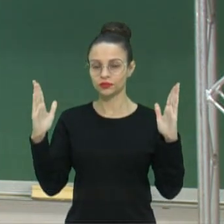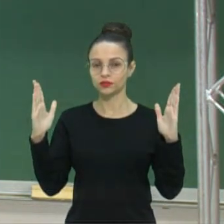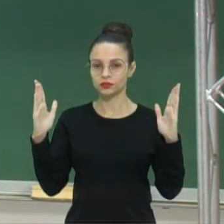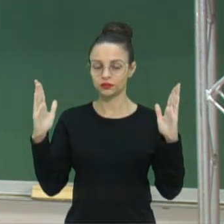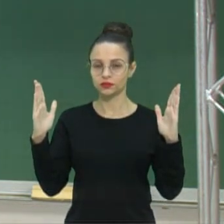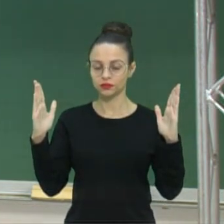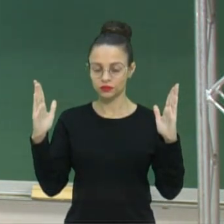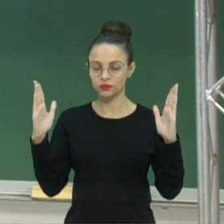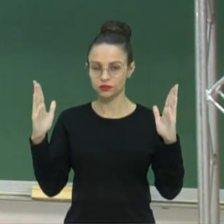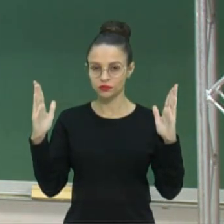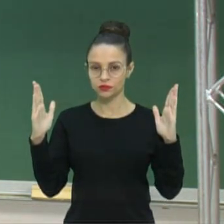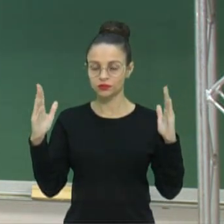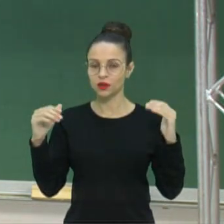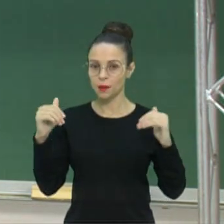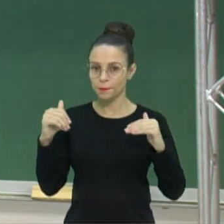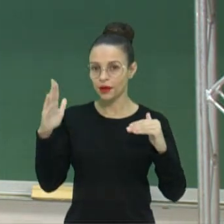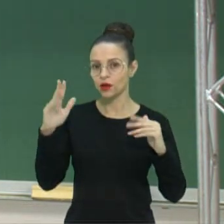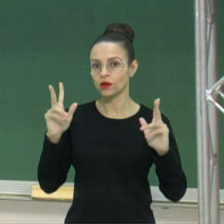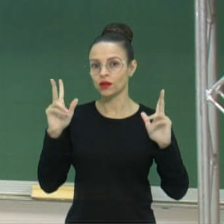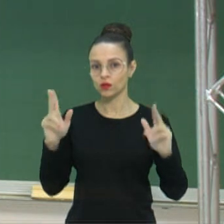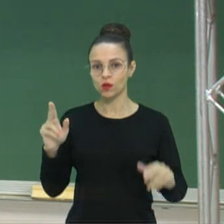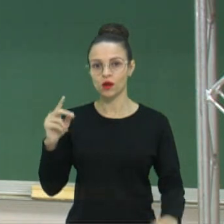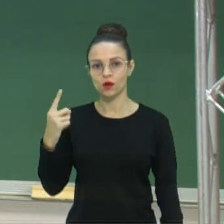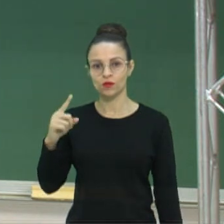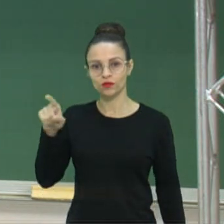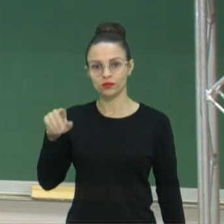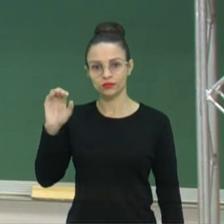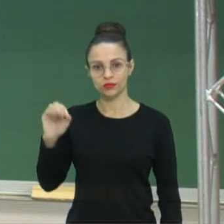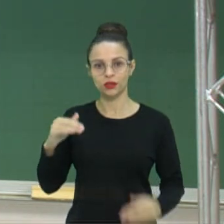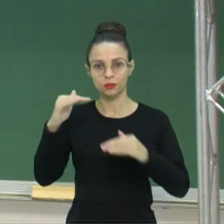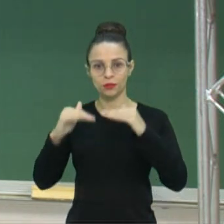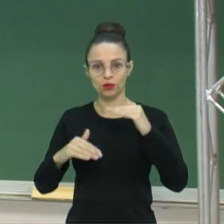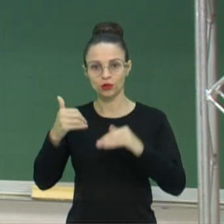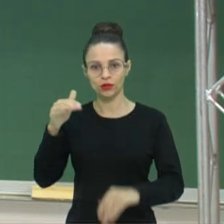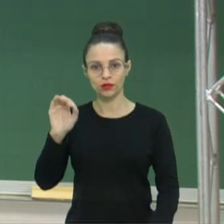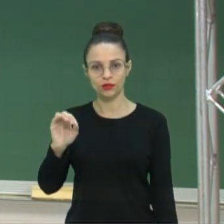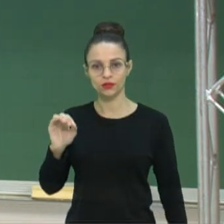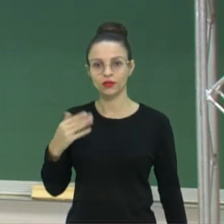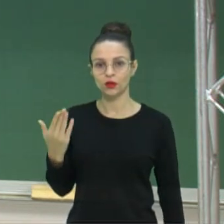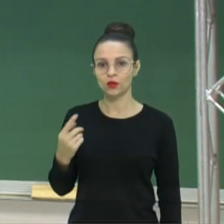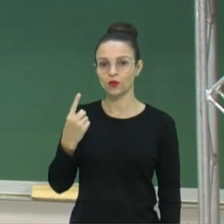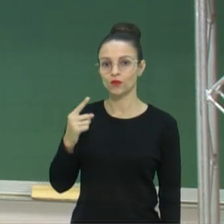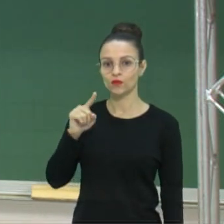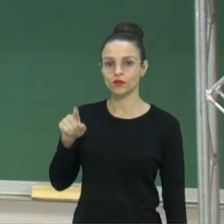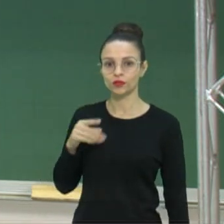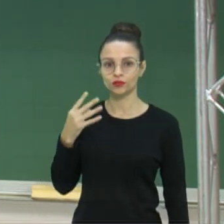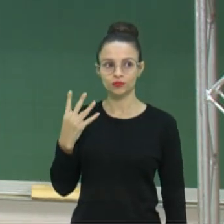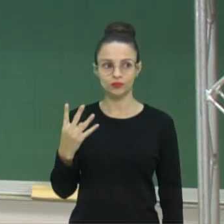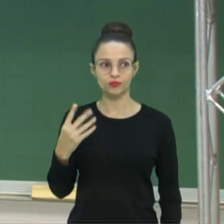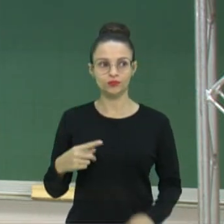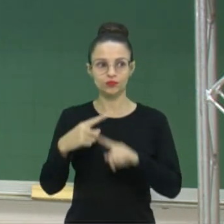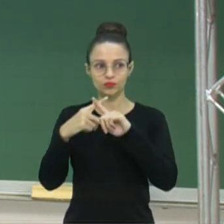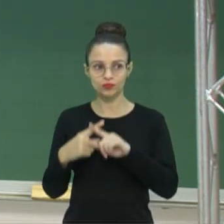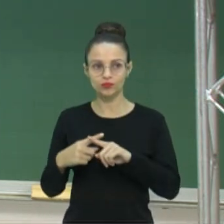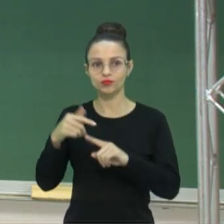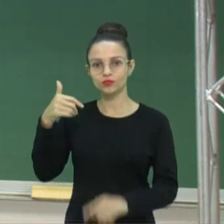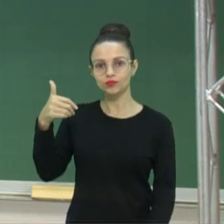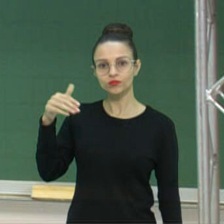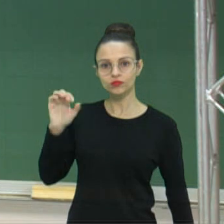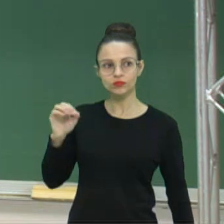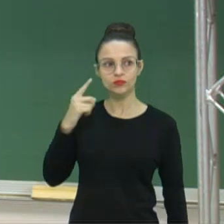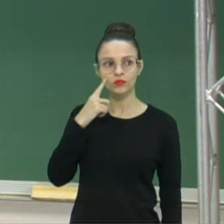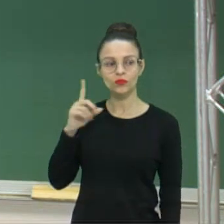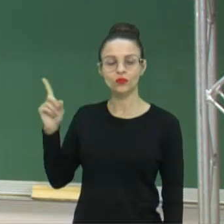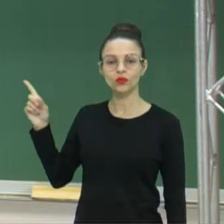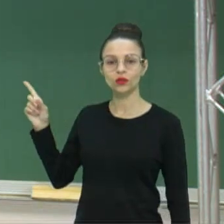maior ou igual a 1,0 e menor que 10. Então, seria 1,4 vezes 10.